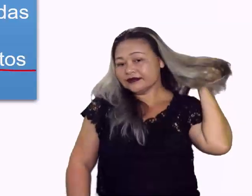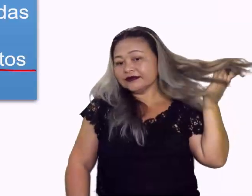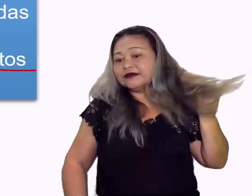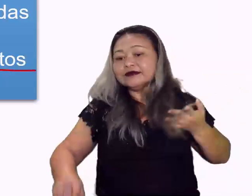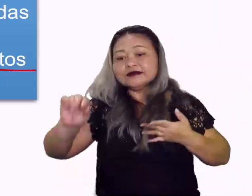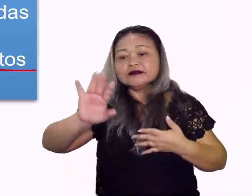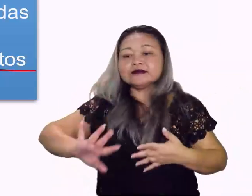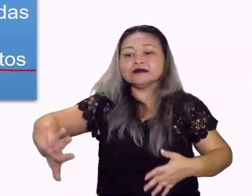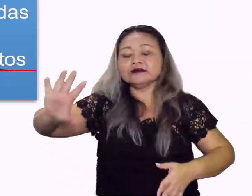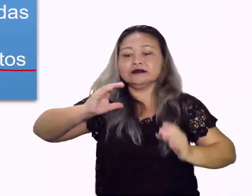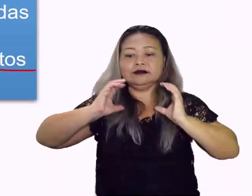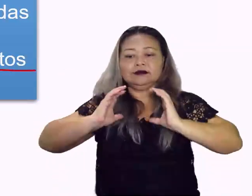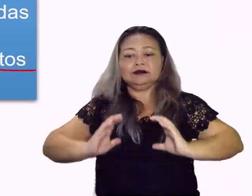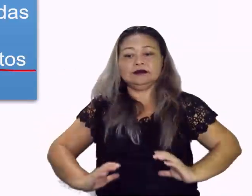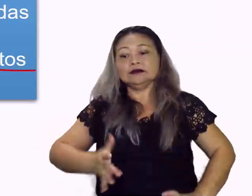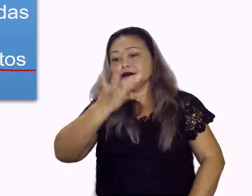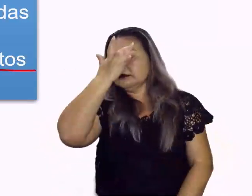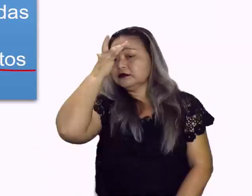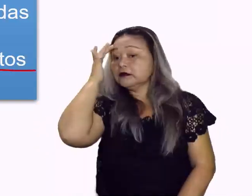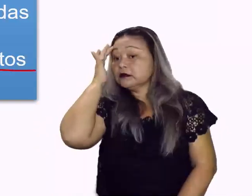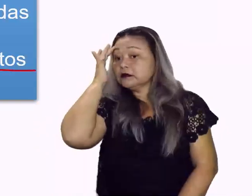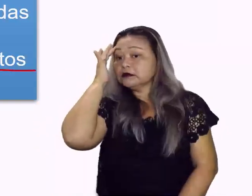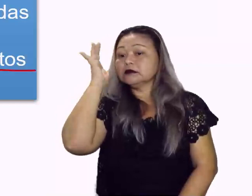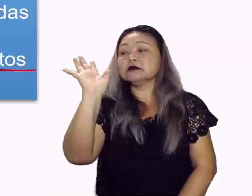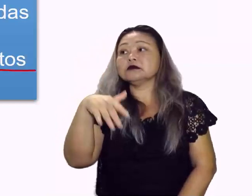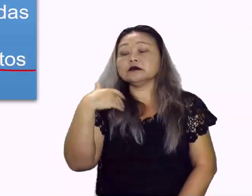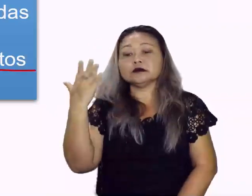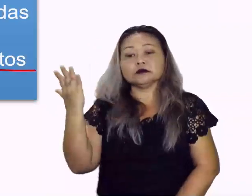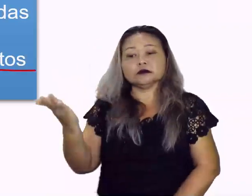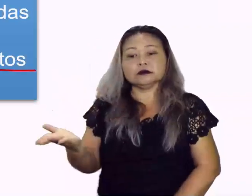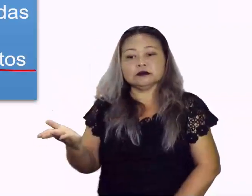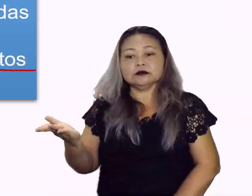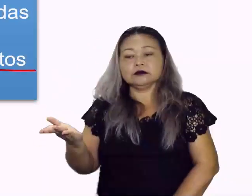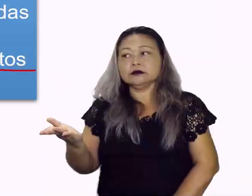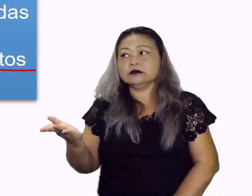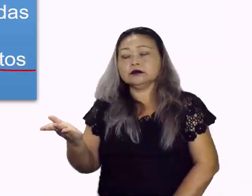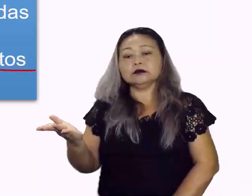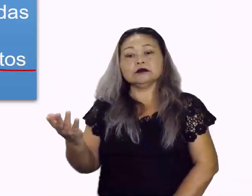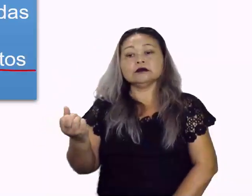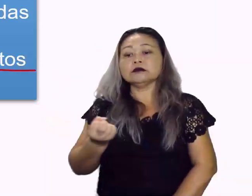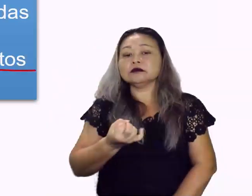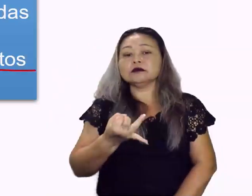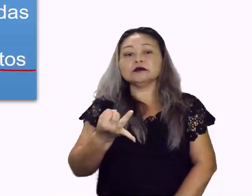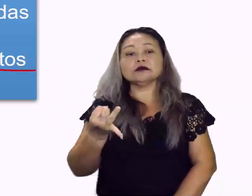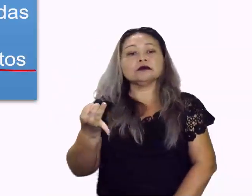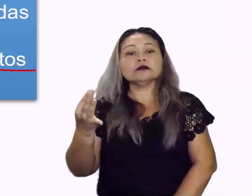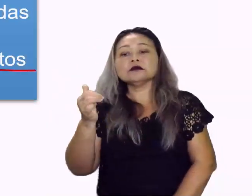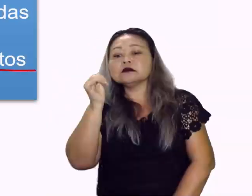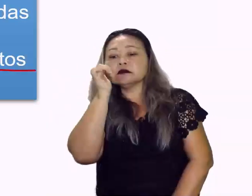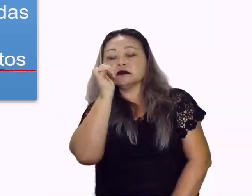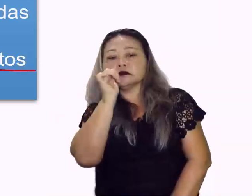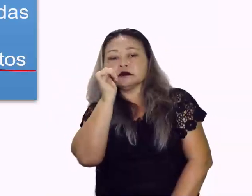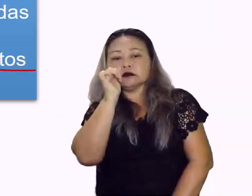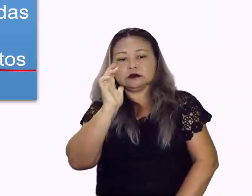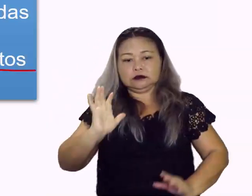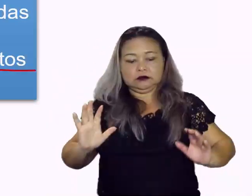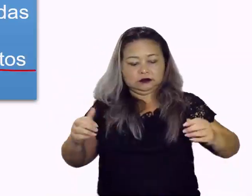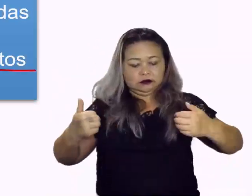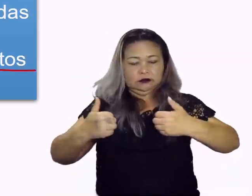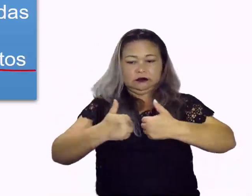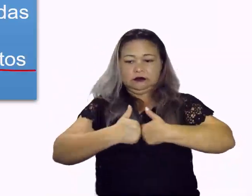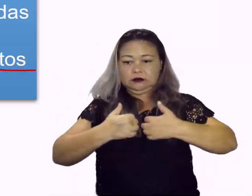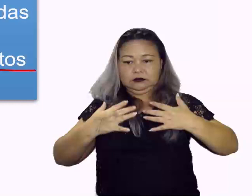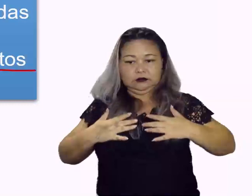das imagens, do comportamento e pessoas. Então, tá aqui. Quantas mulheres, né, pessoas usam essa camiseta até da